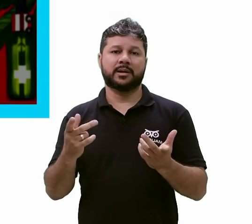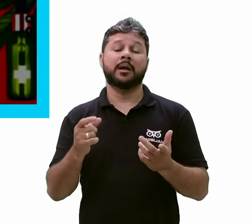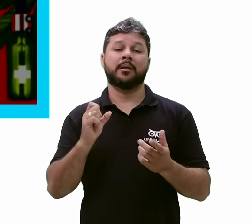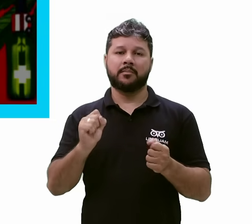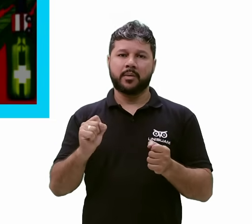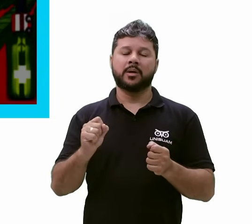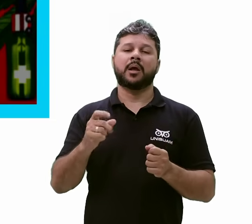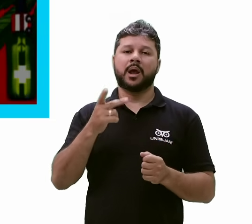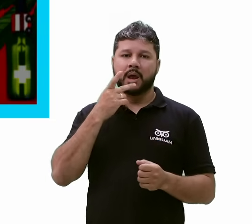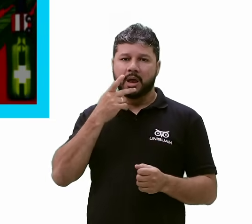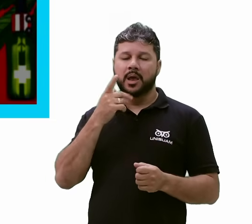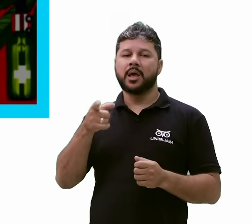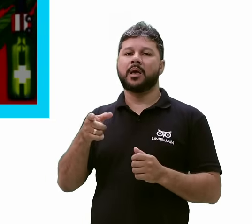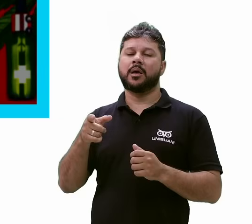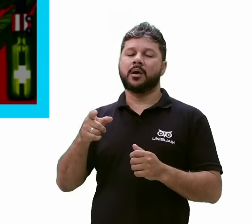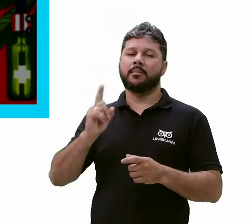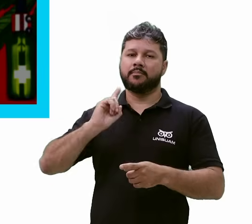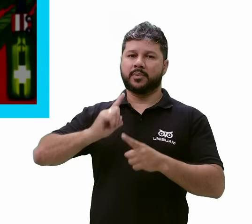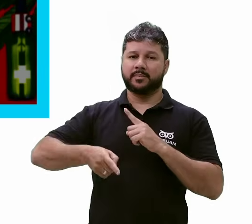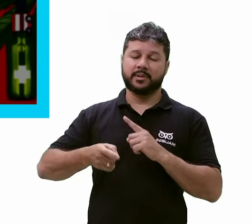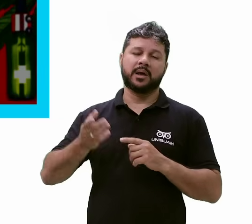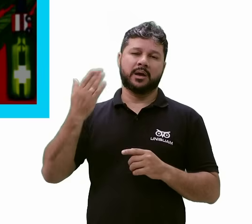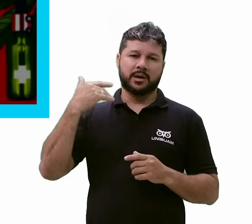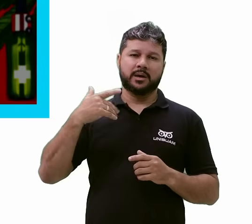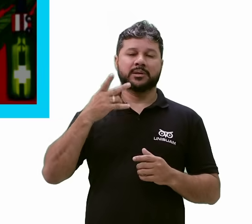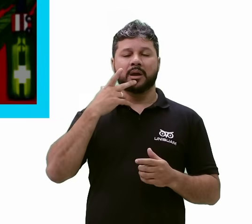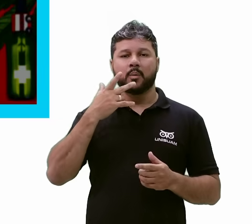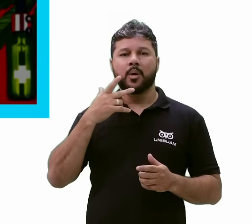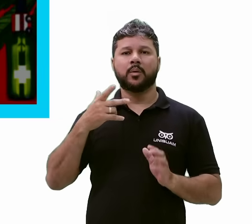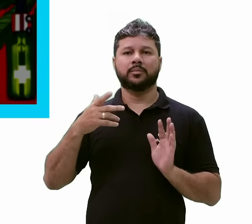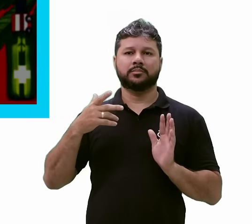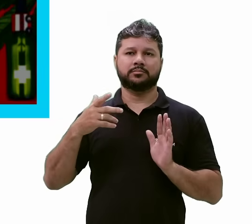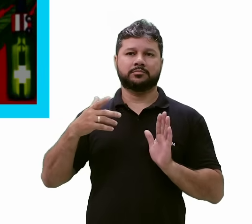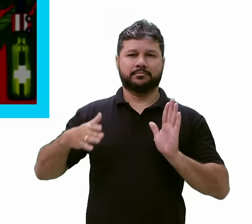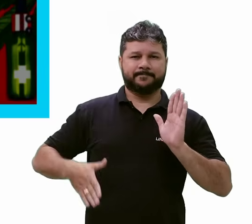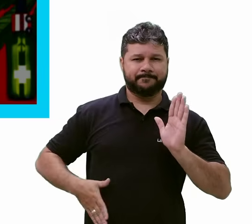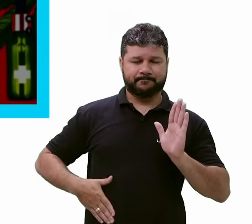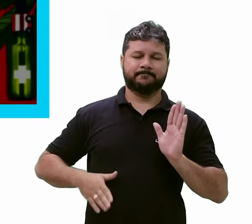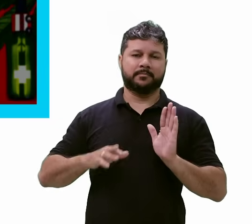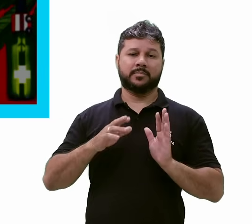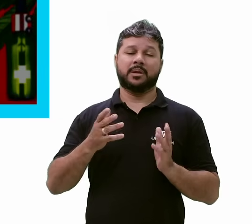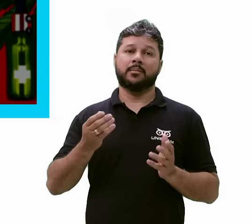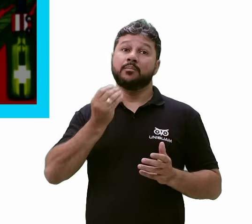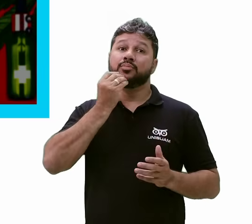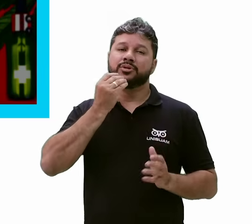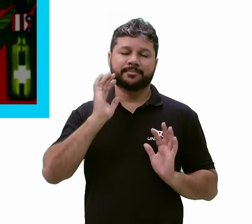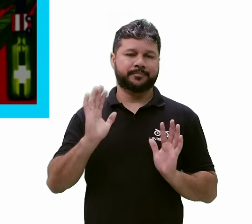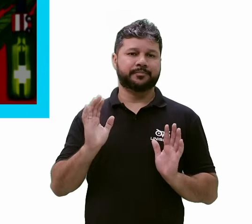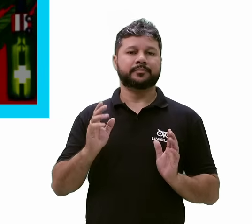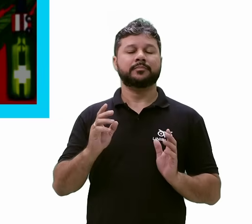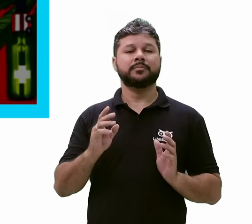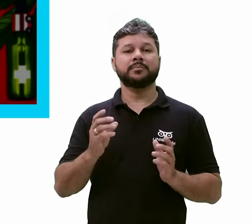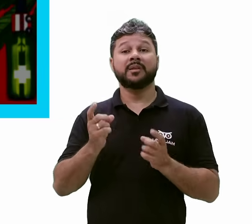vender. Isso pode ser considerado tráfico. Podia, né? Ela não